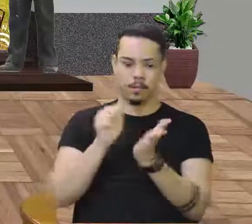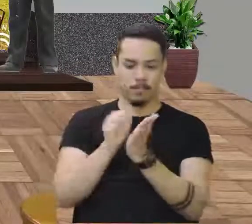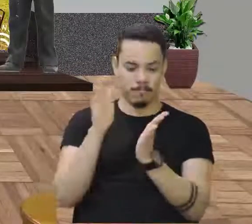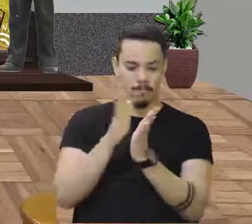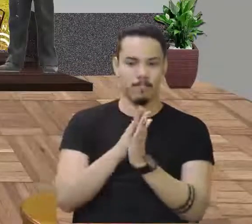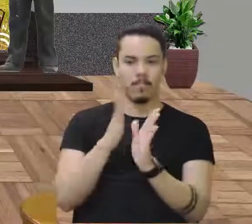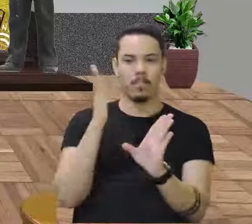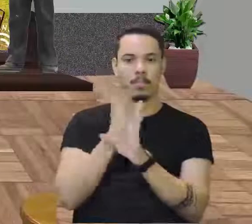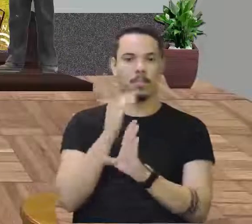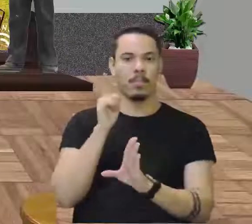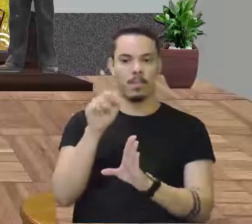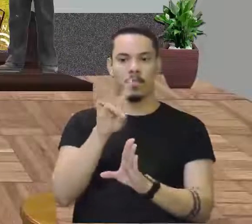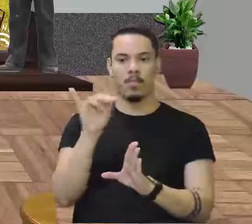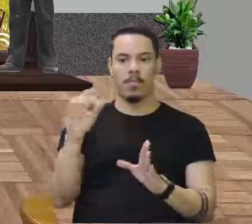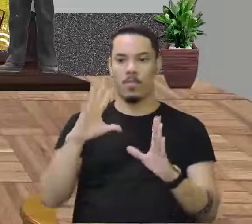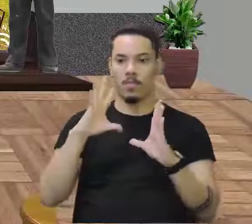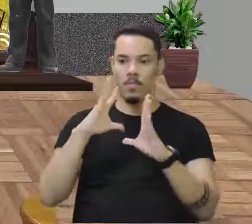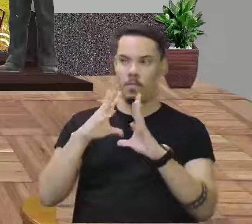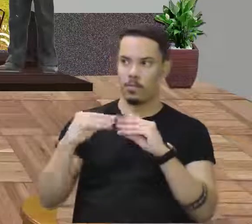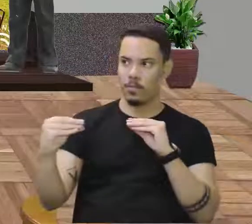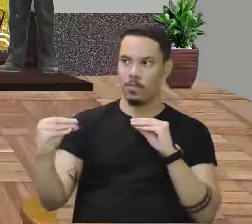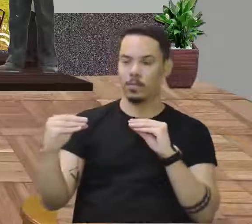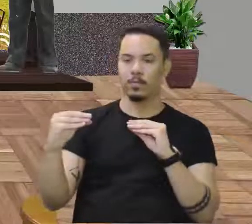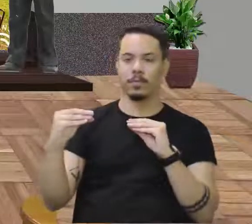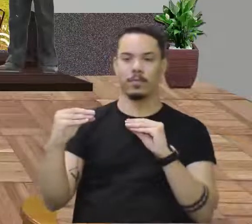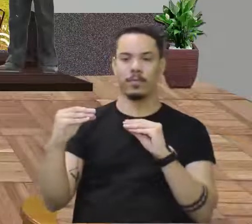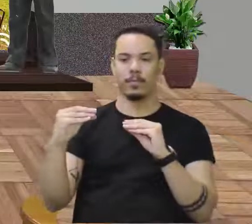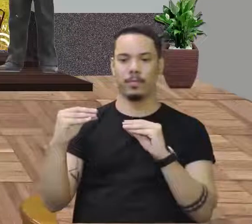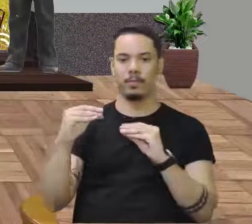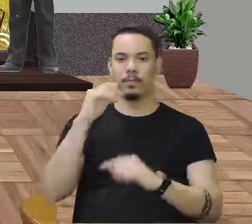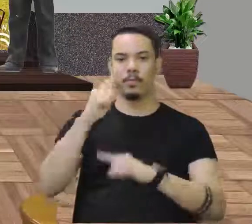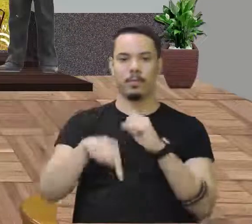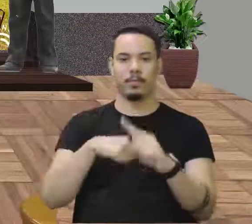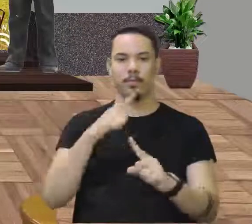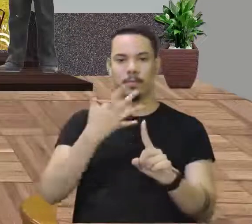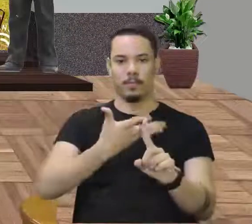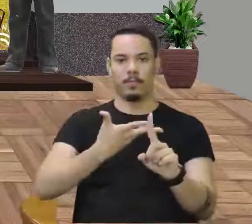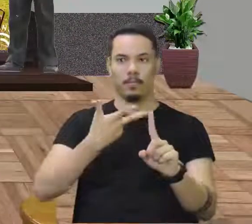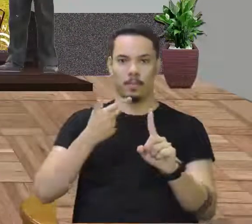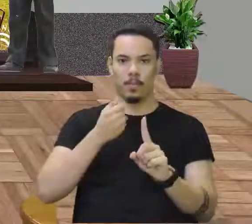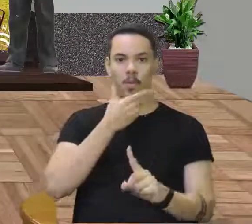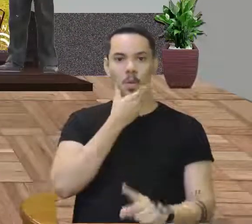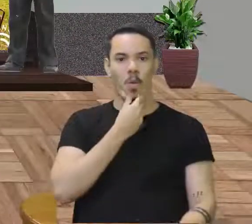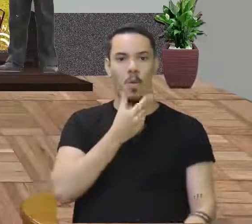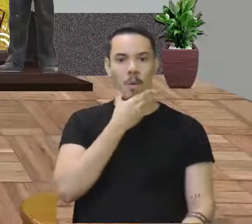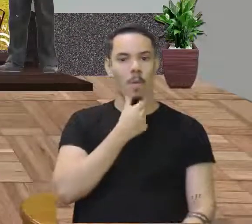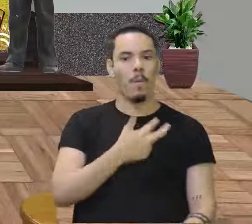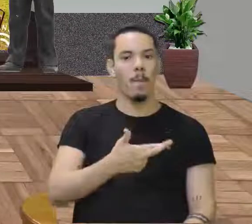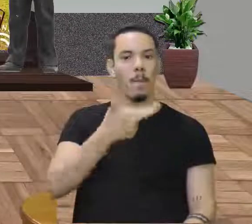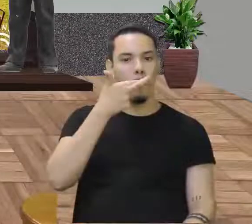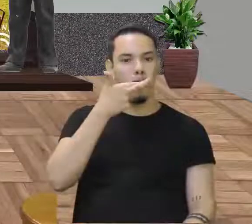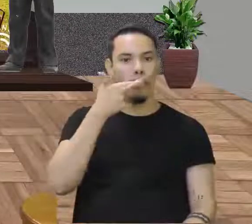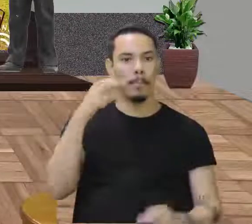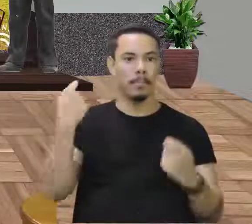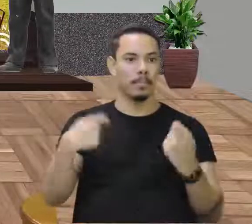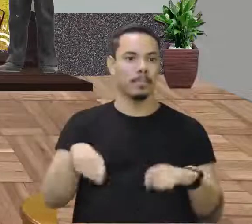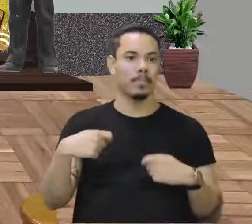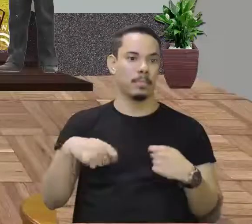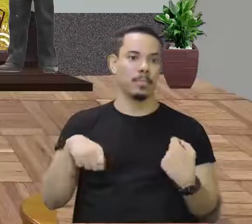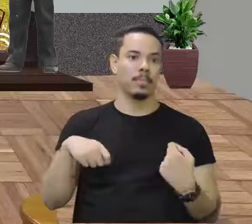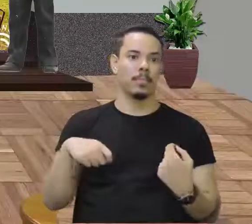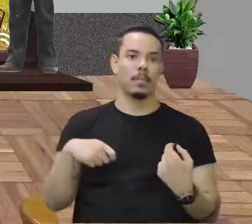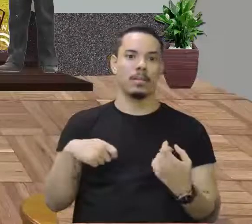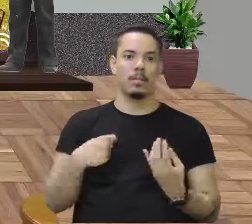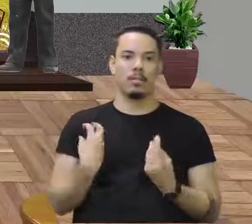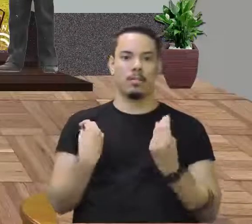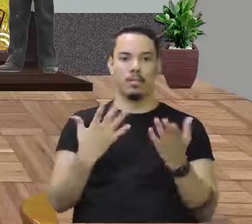fugir para cá, vai ficar refugiado. Depois vai ser convencido por Marechal Rondon a se entregar ao comando